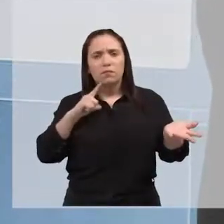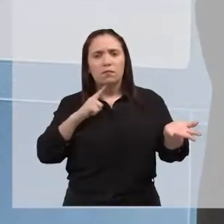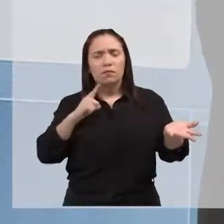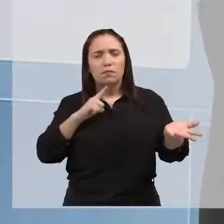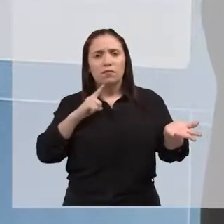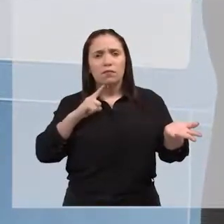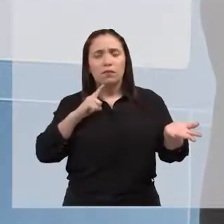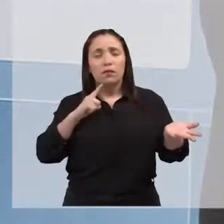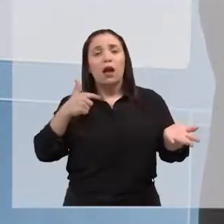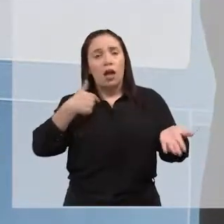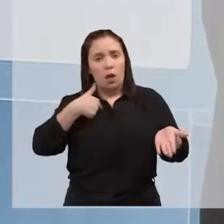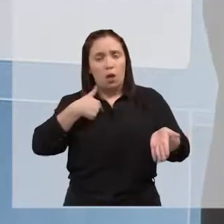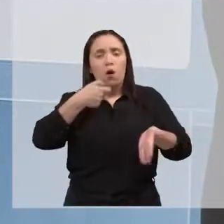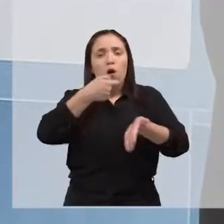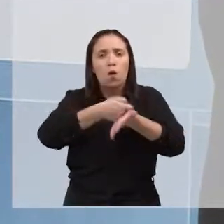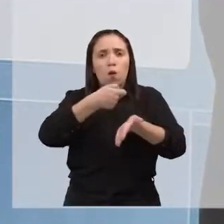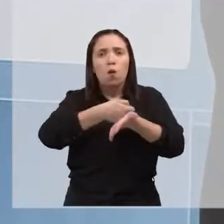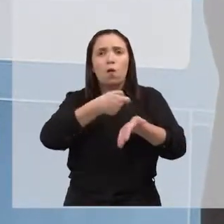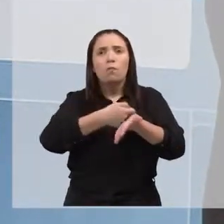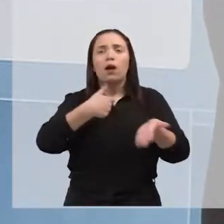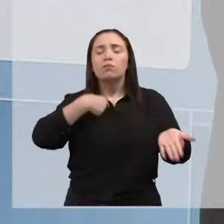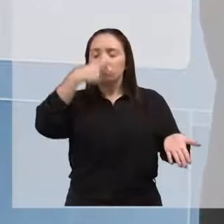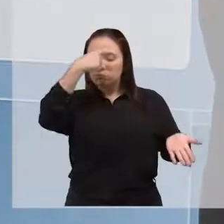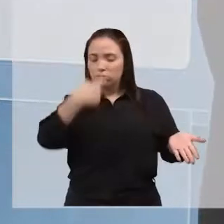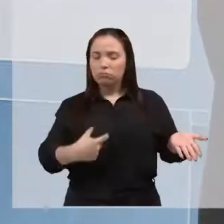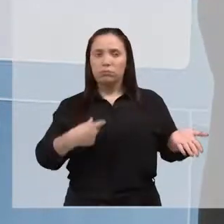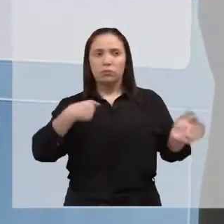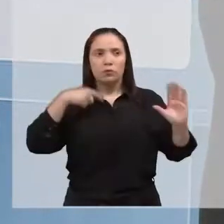Eu tenho obrigação como homem de imprensa,